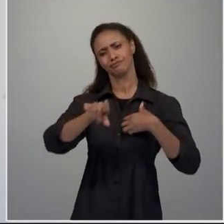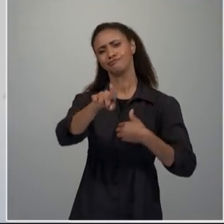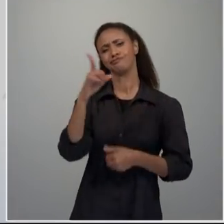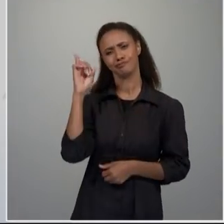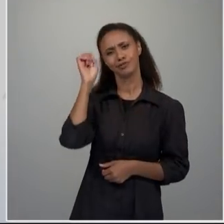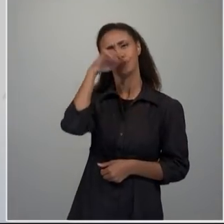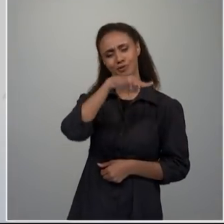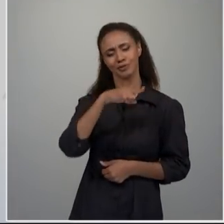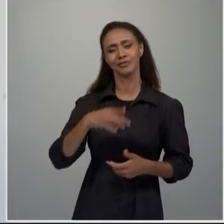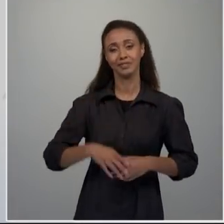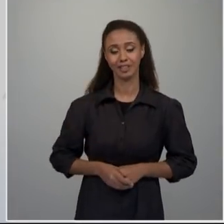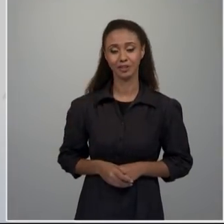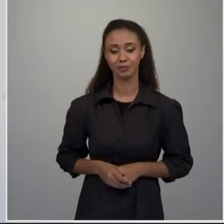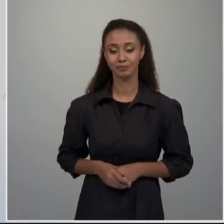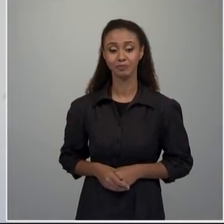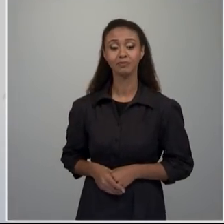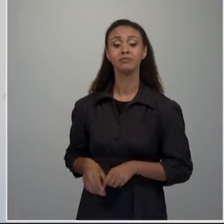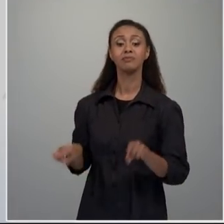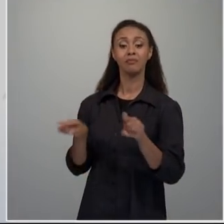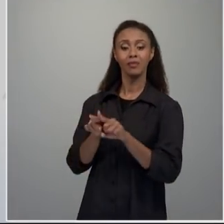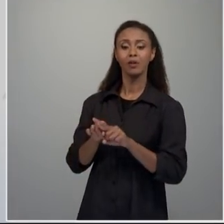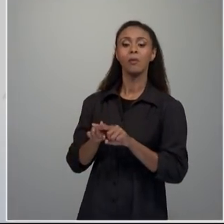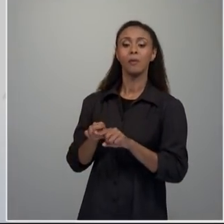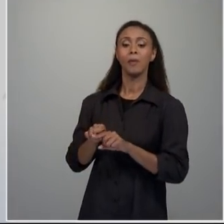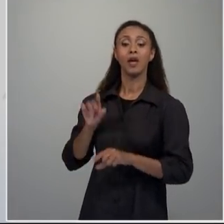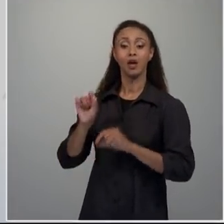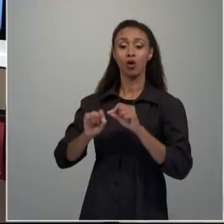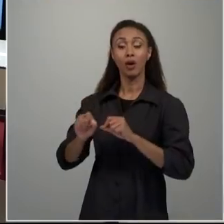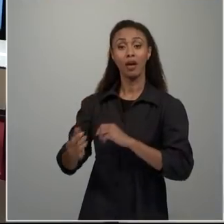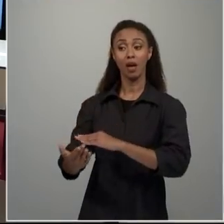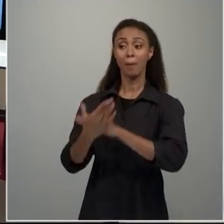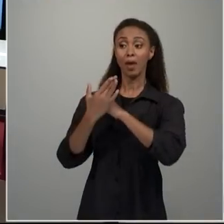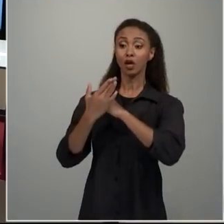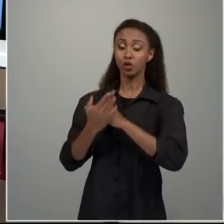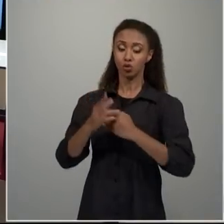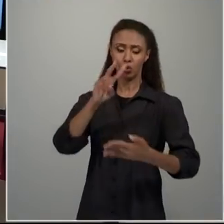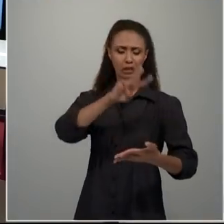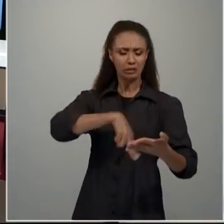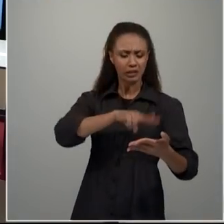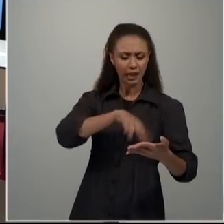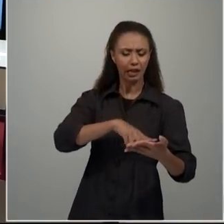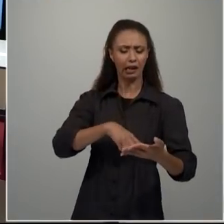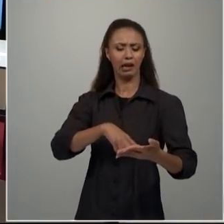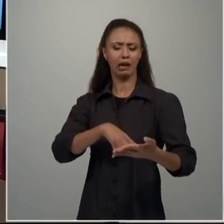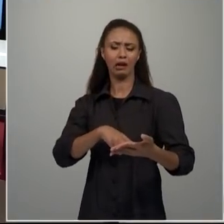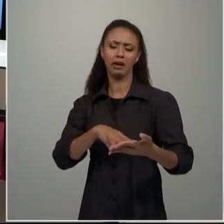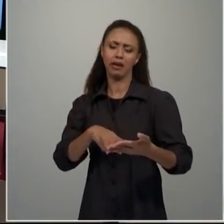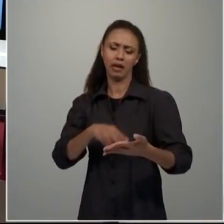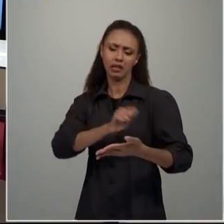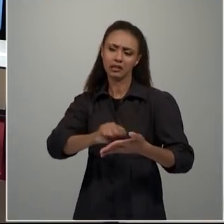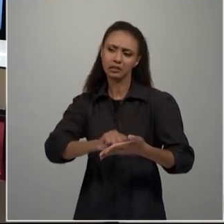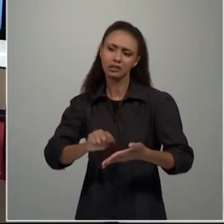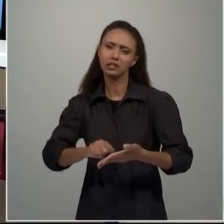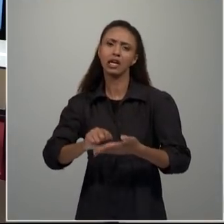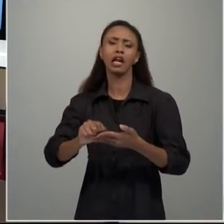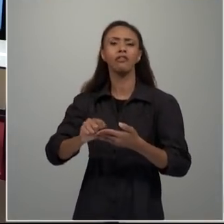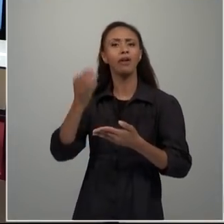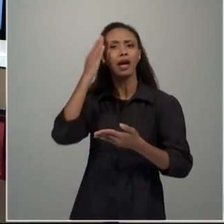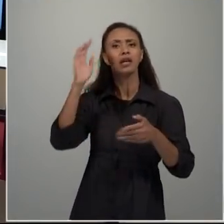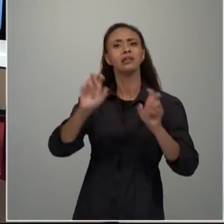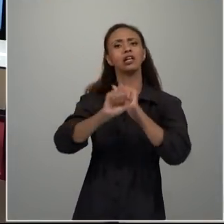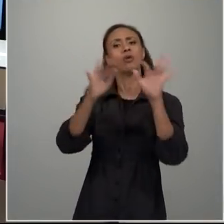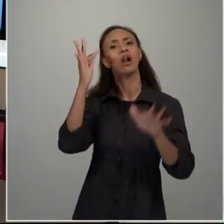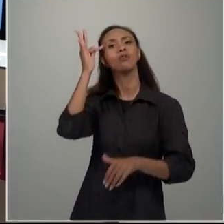sem aprender ea ler todos os textos futuramente essa é a nossa ideia que você faça uso das nossas